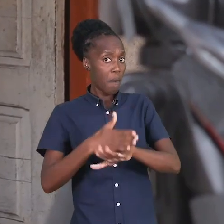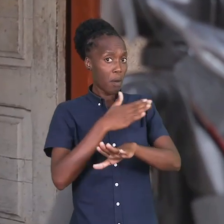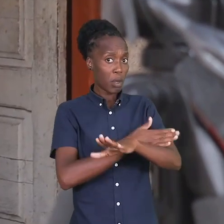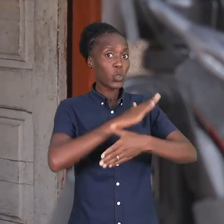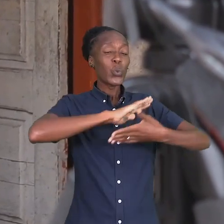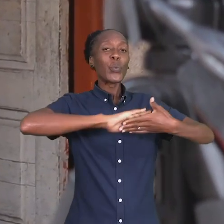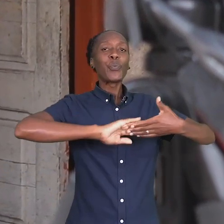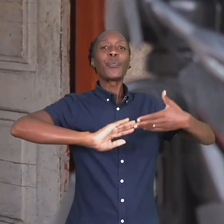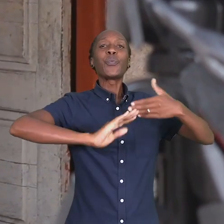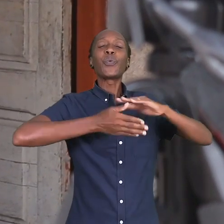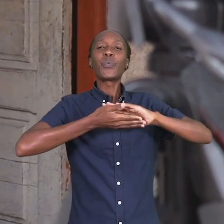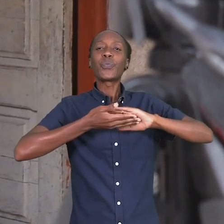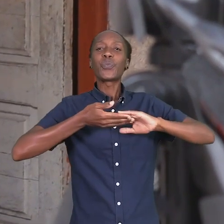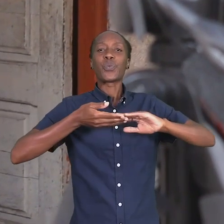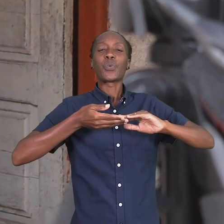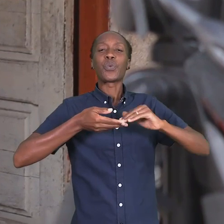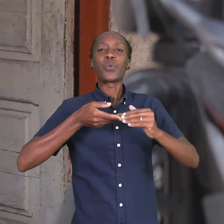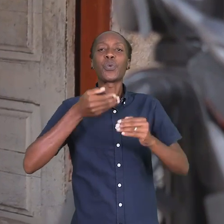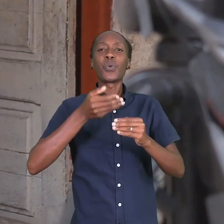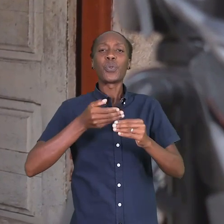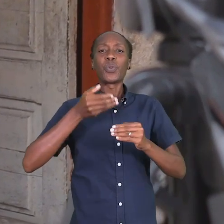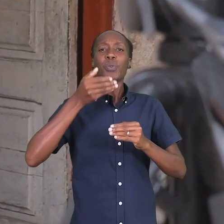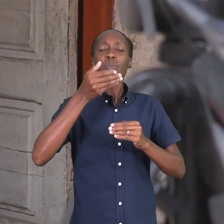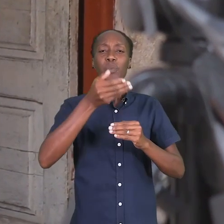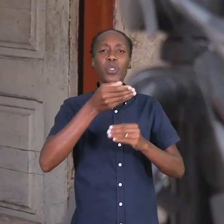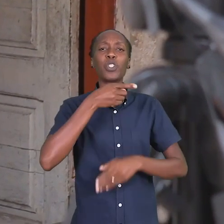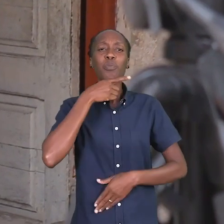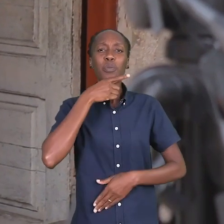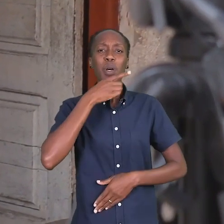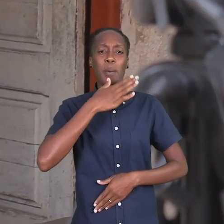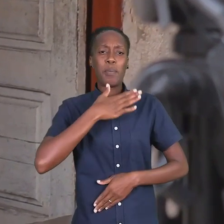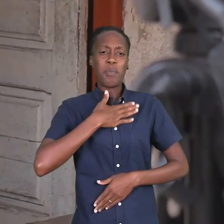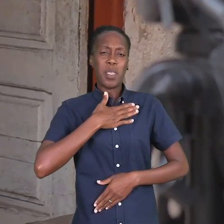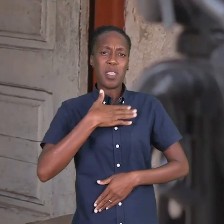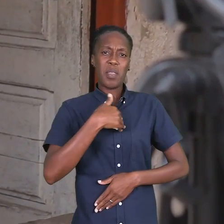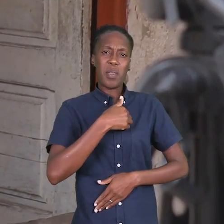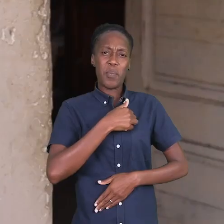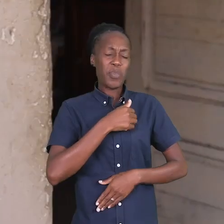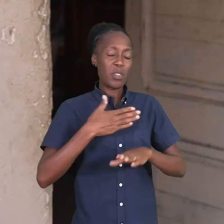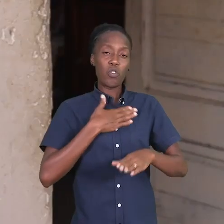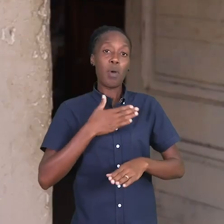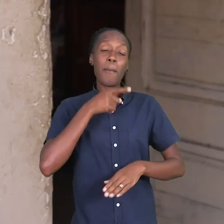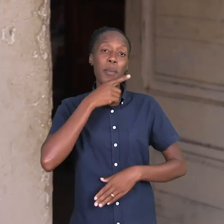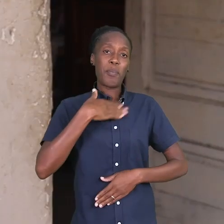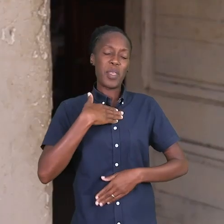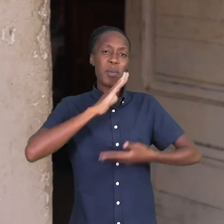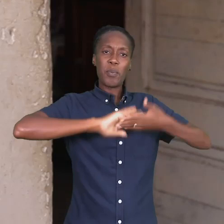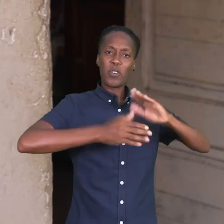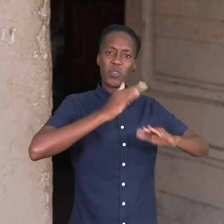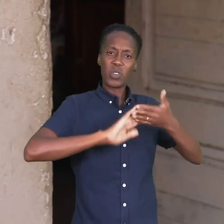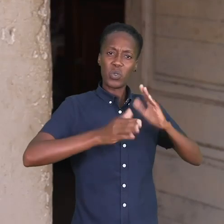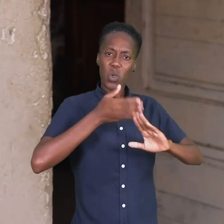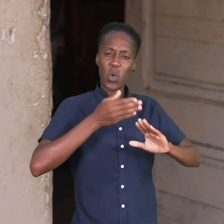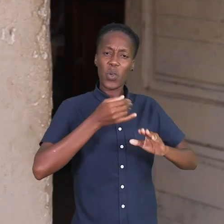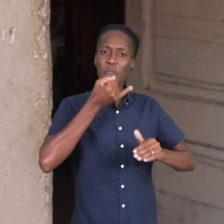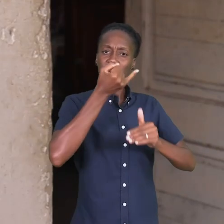professor. Então, mais tarde, ele deixou de ser professor, foi maquinista, também de ferro.